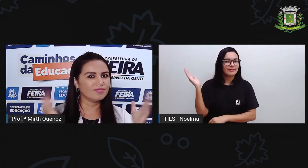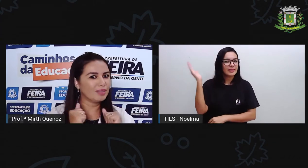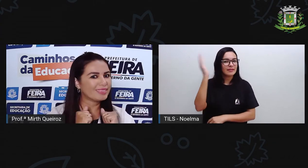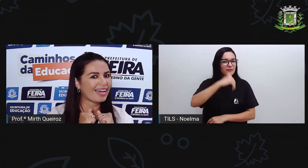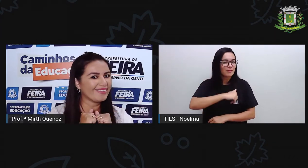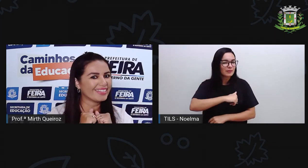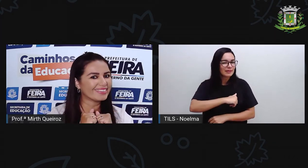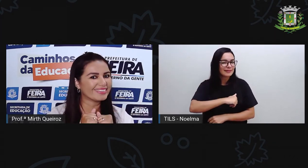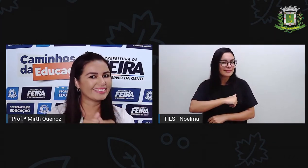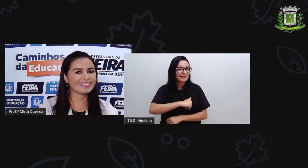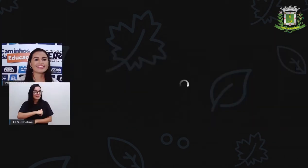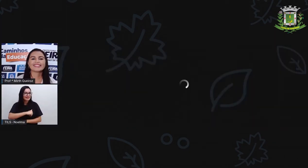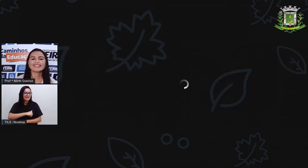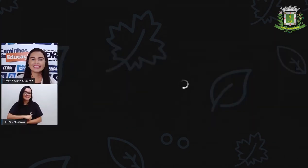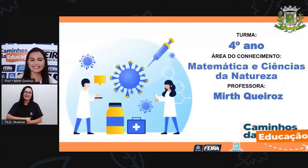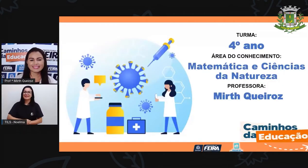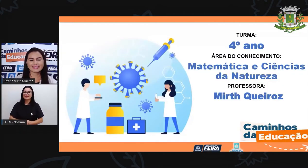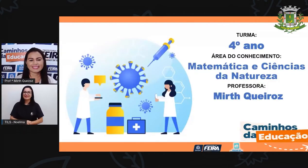Vamos à aula?